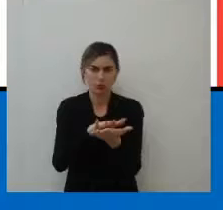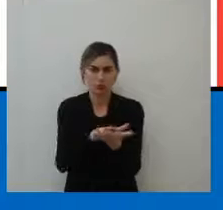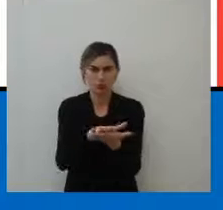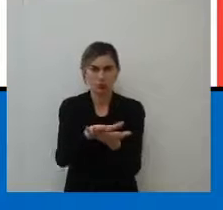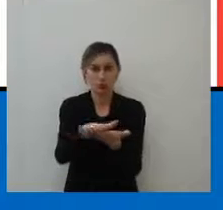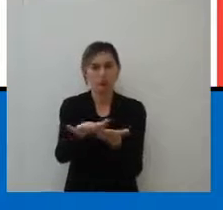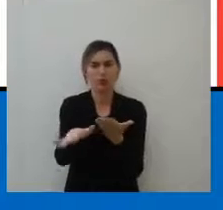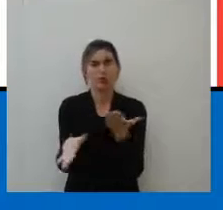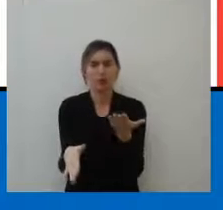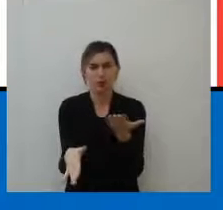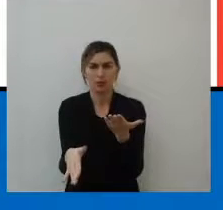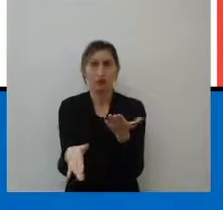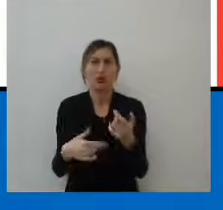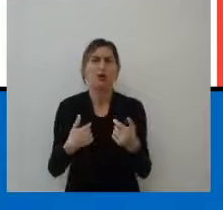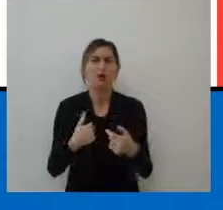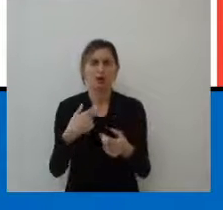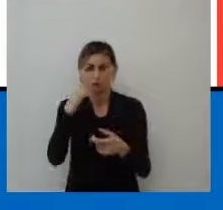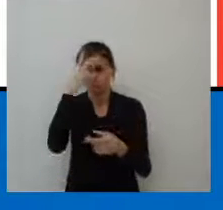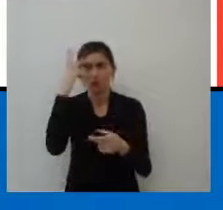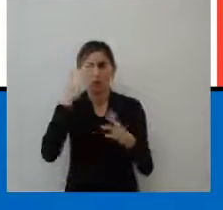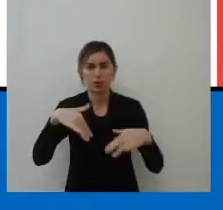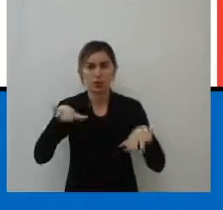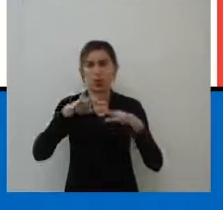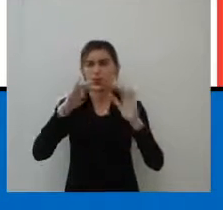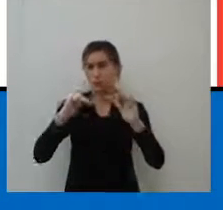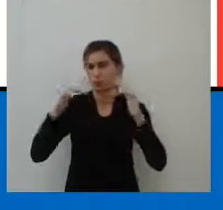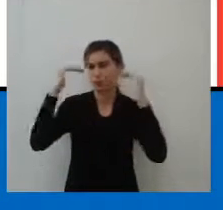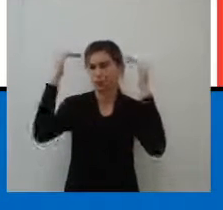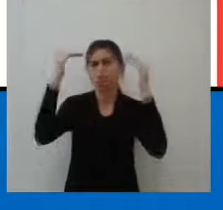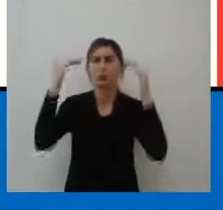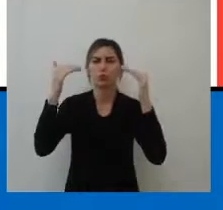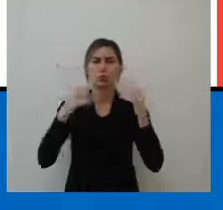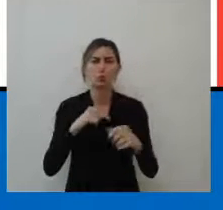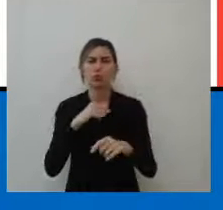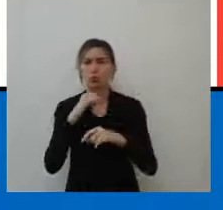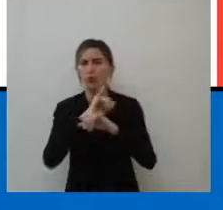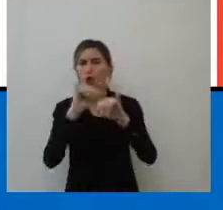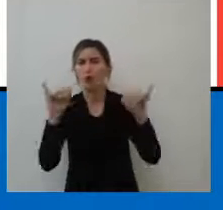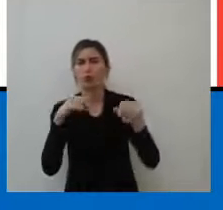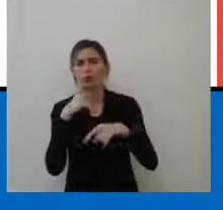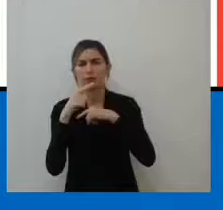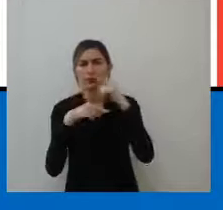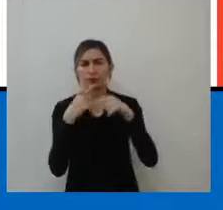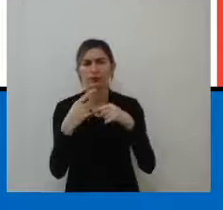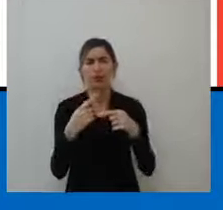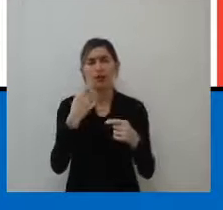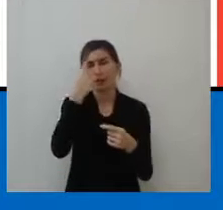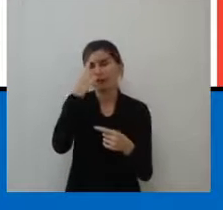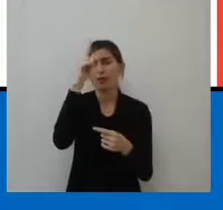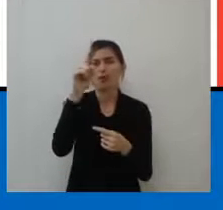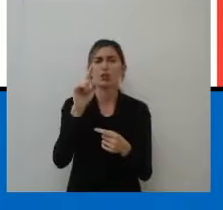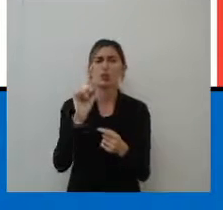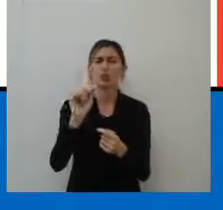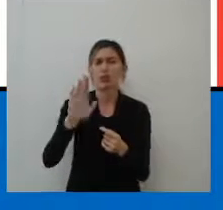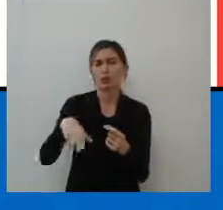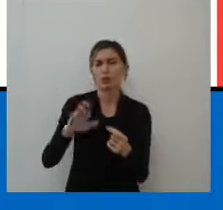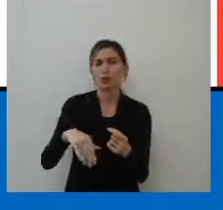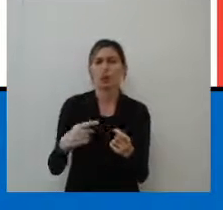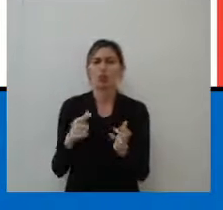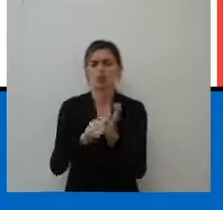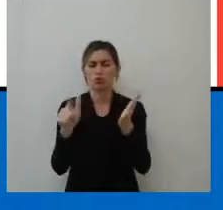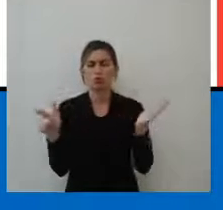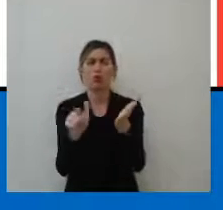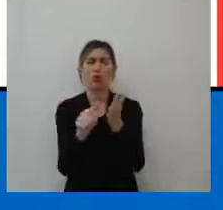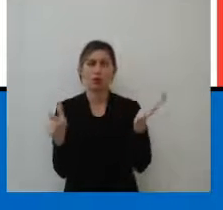escrita eram as pessoas da nobreza, né? Então não era tão disponível a informação. Com a invenção da imprensa, barateia mais o custo dos